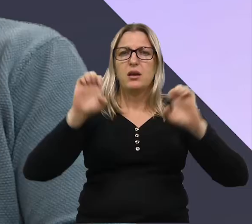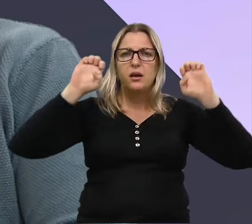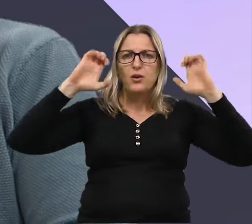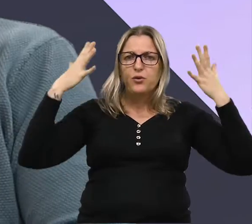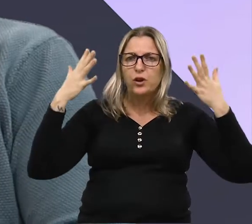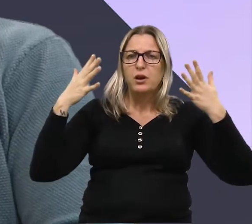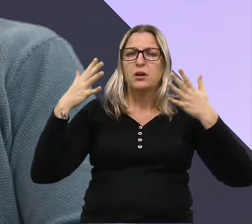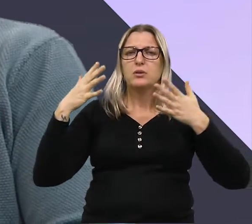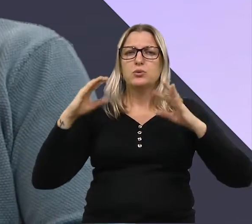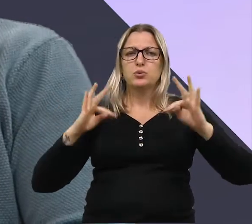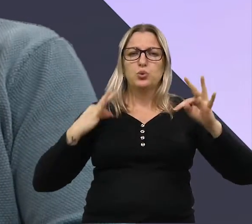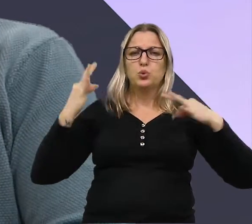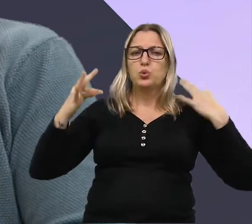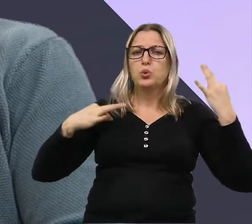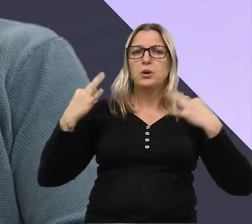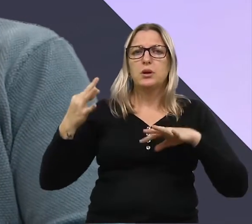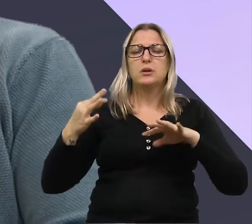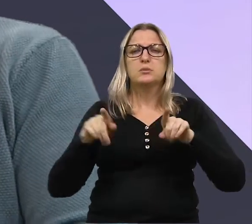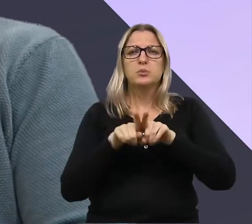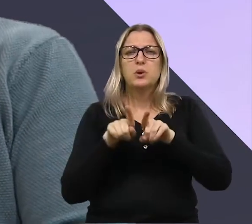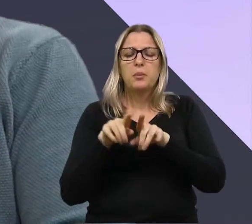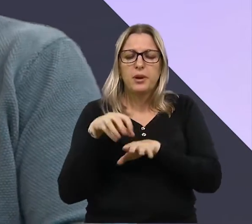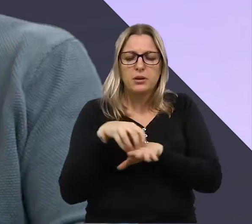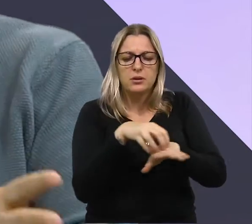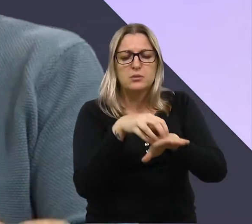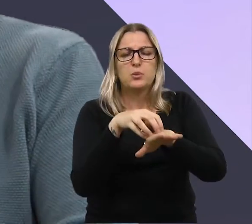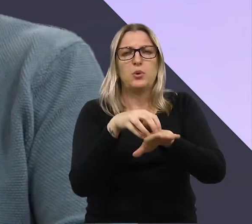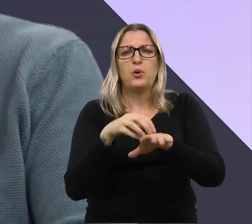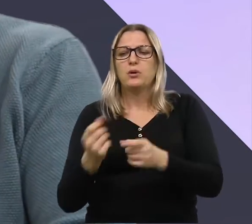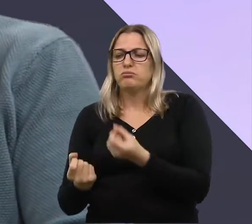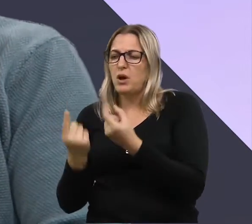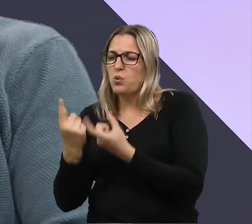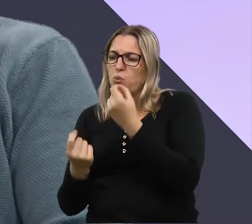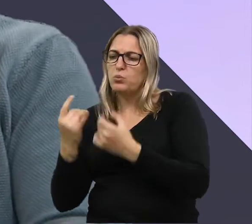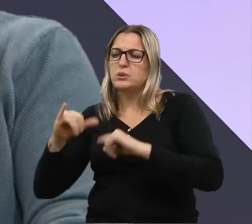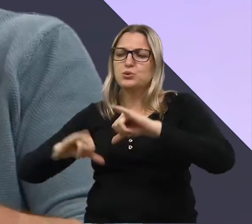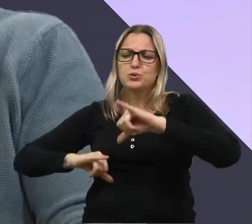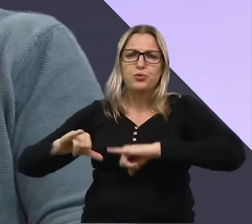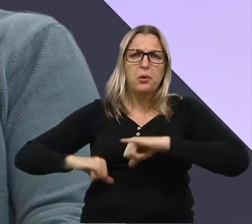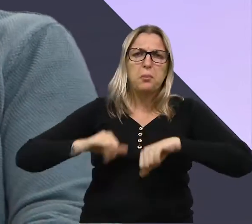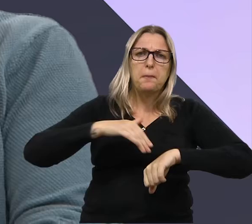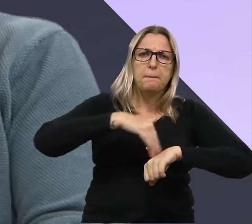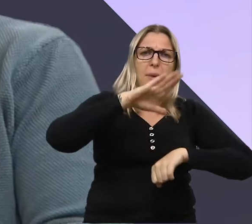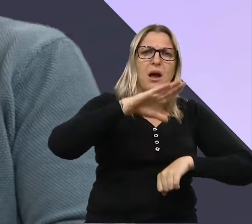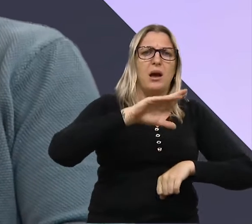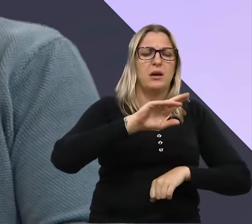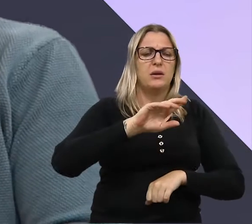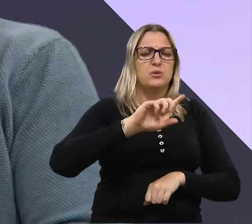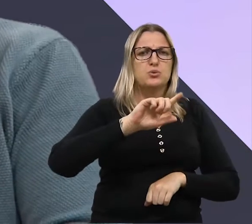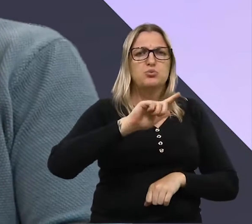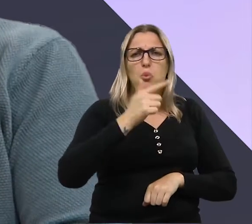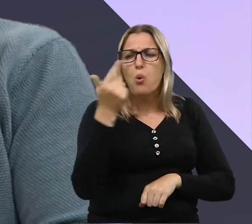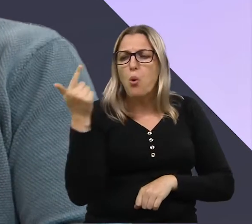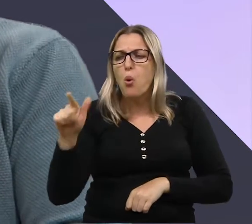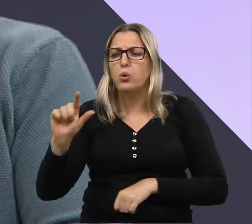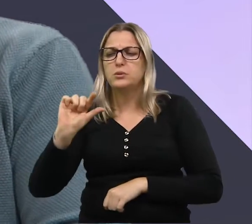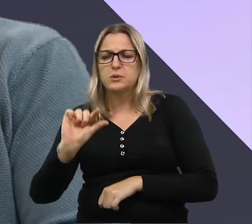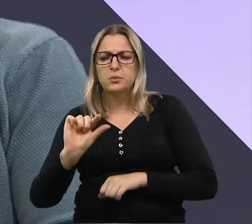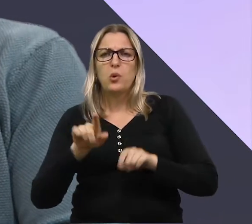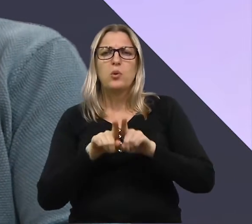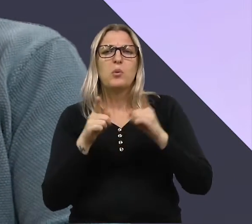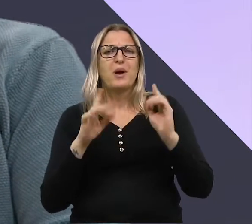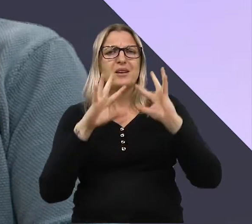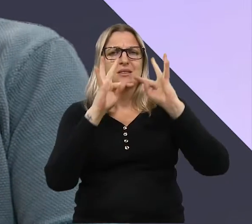segmento de eventos de turismo de transporte é uma sofreram mais outras menos mas num apanhado geral